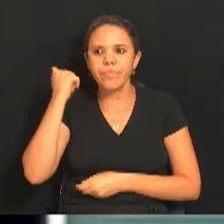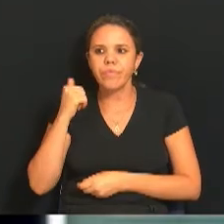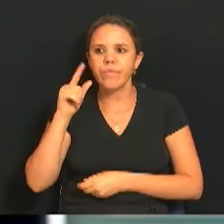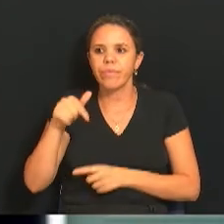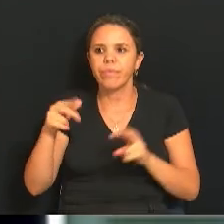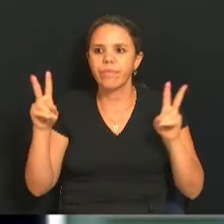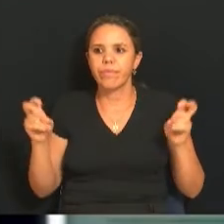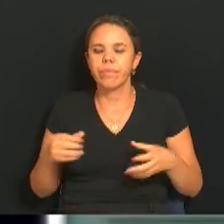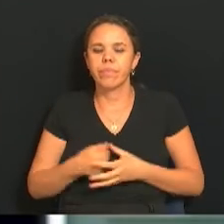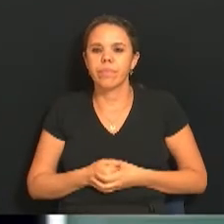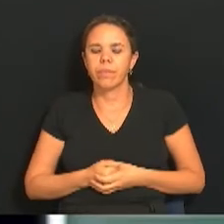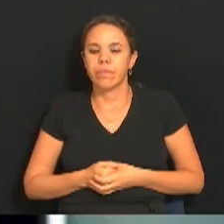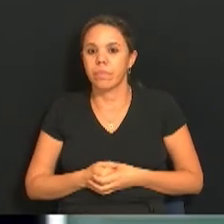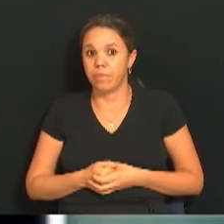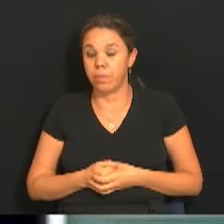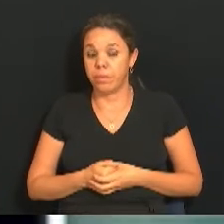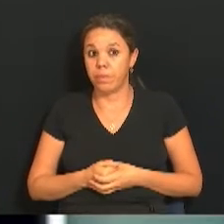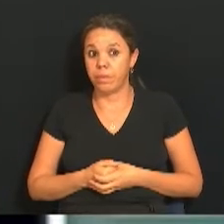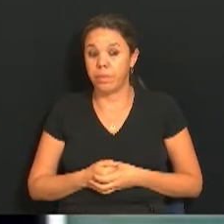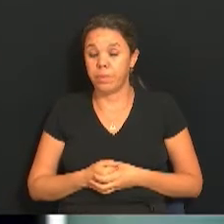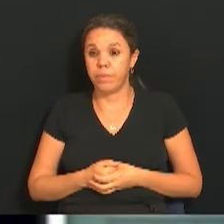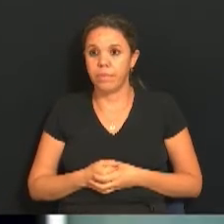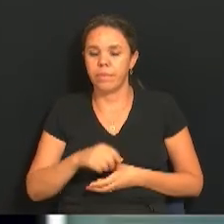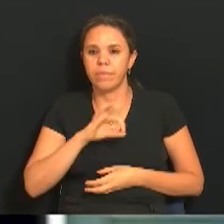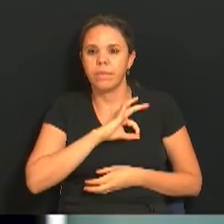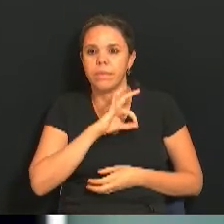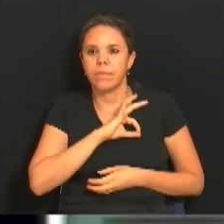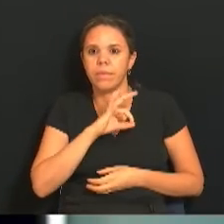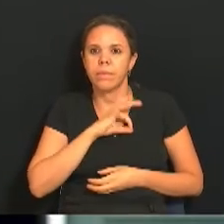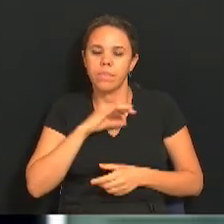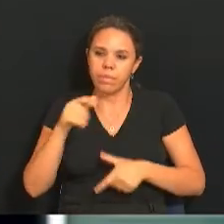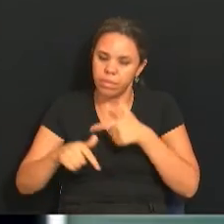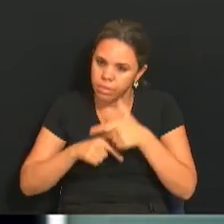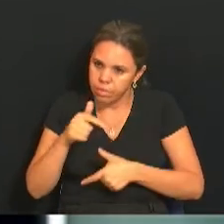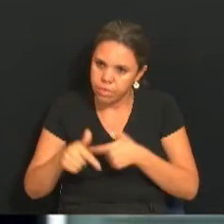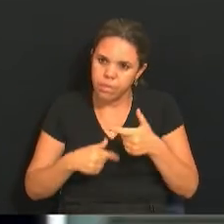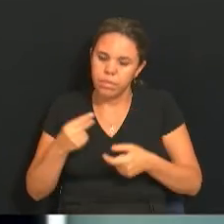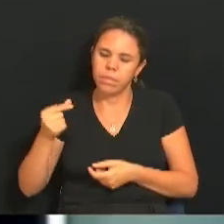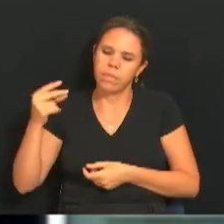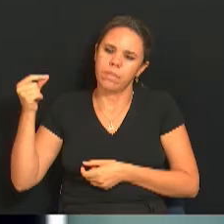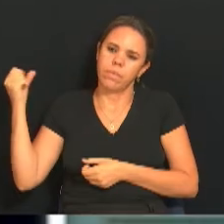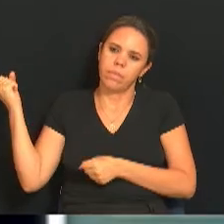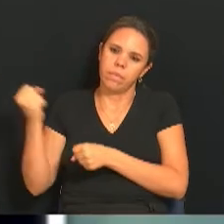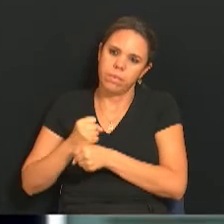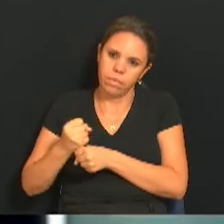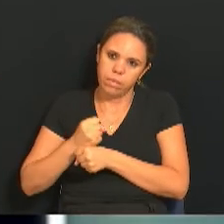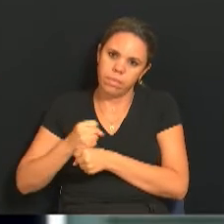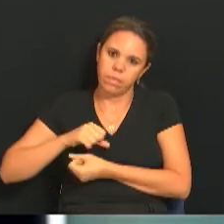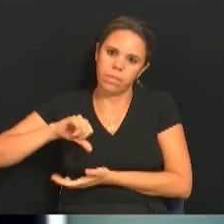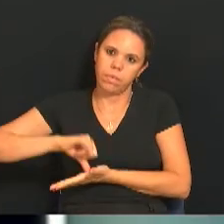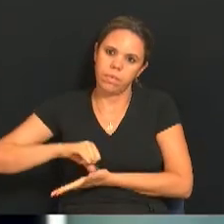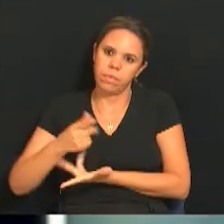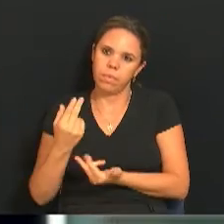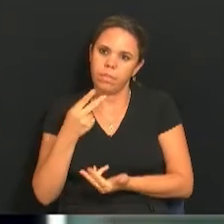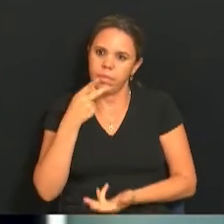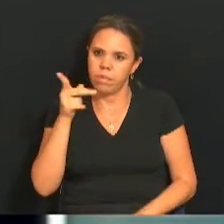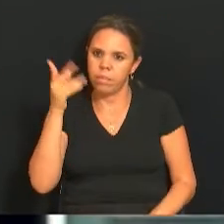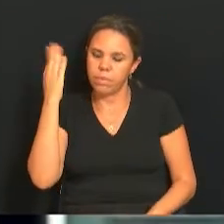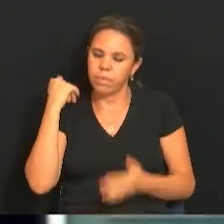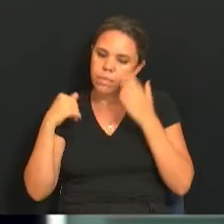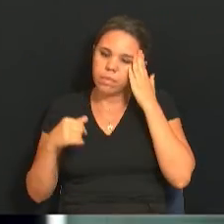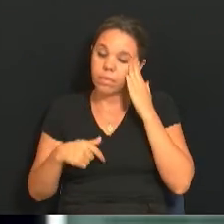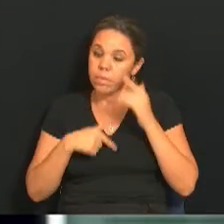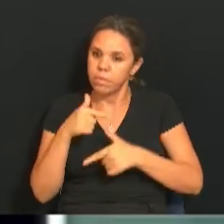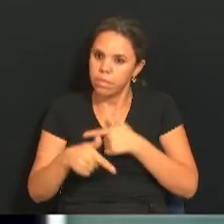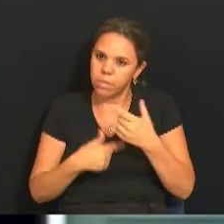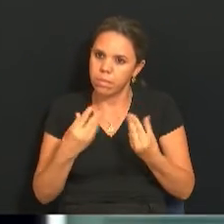questão. Trago que a Polícia Militar vem trabalhando há bastante tempo na área central, como o senhor bem sabe, que a gente trabalha